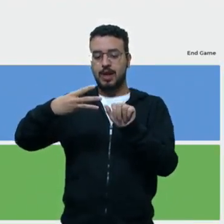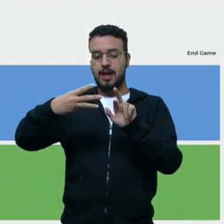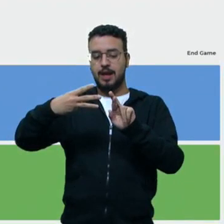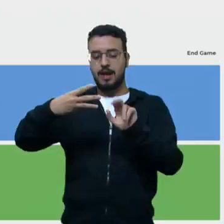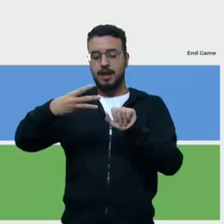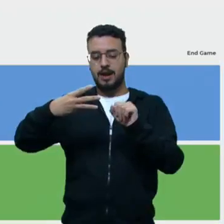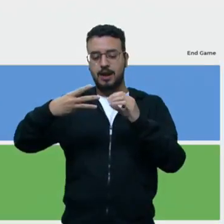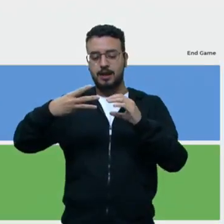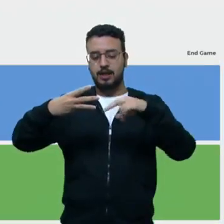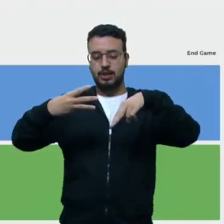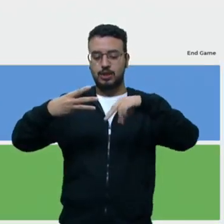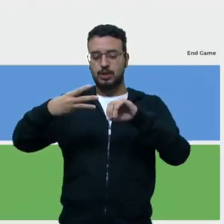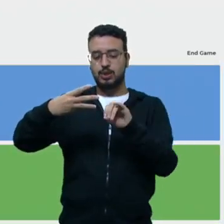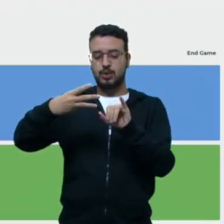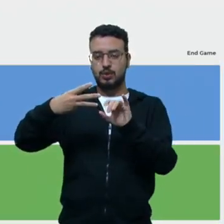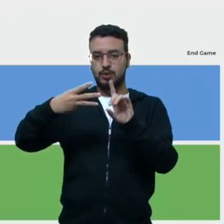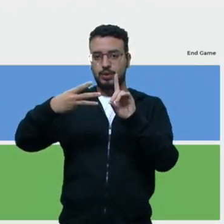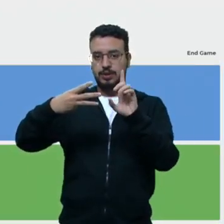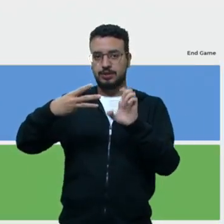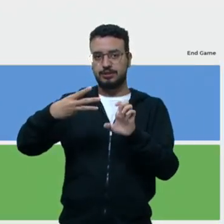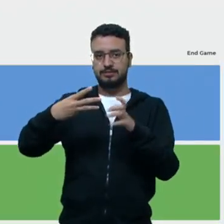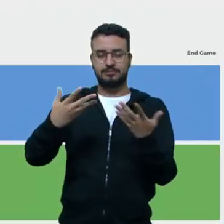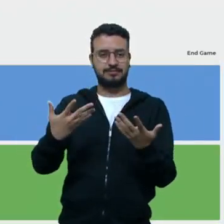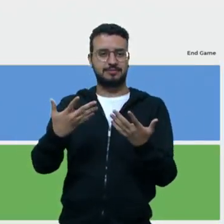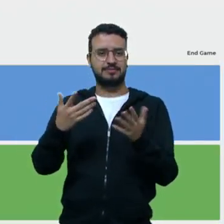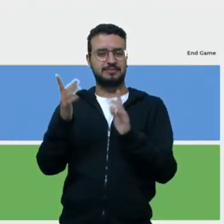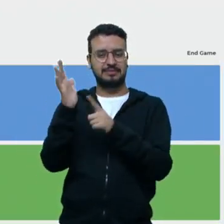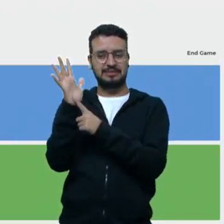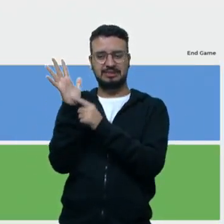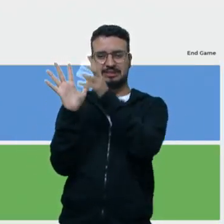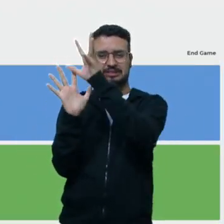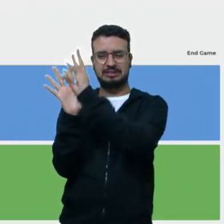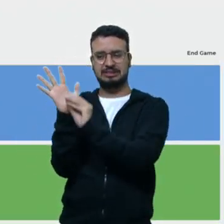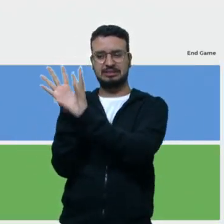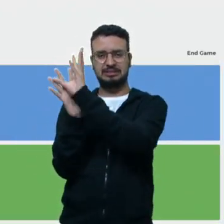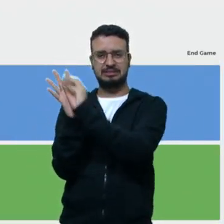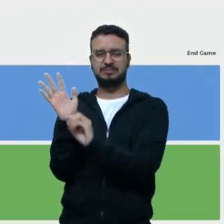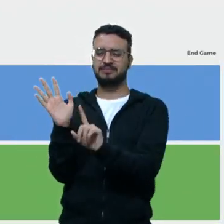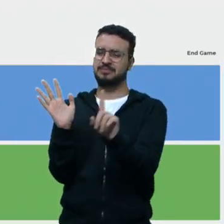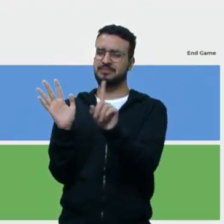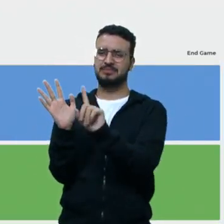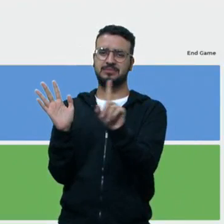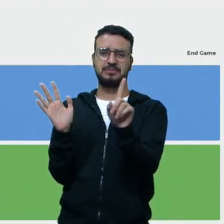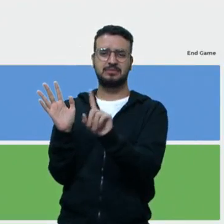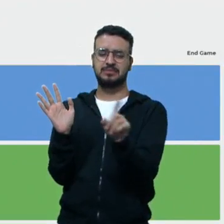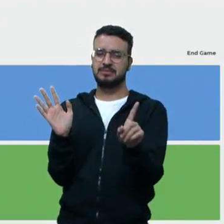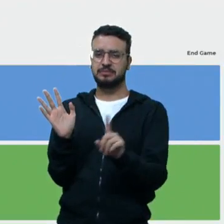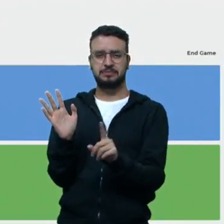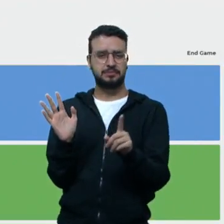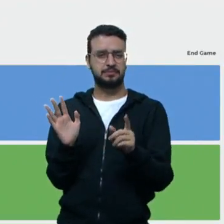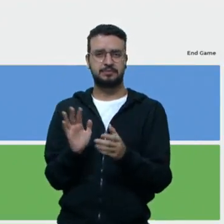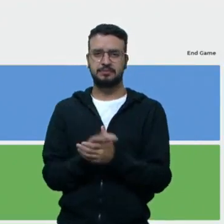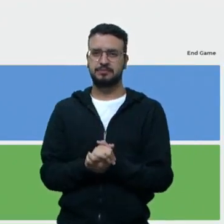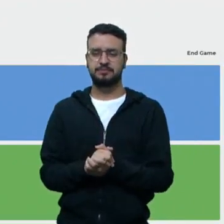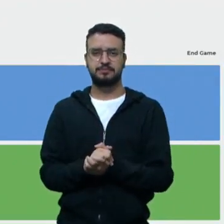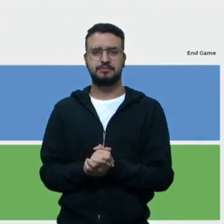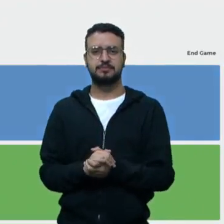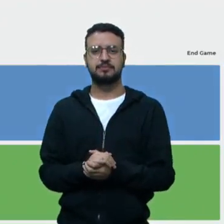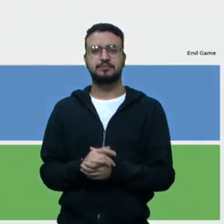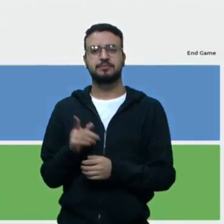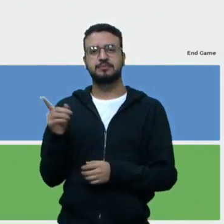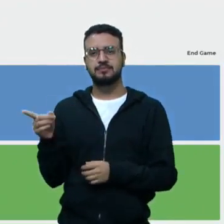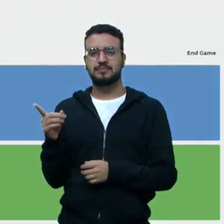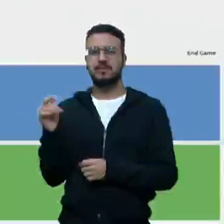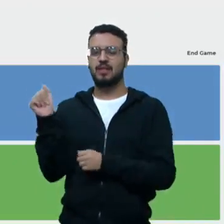aracnoide mater. Não seria dendrito, então quem colocou errou, tá? Que eu estou falando aí de parte componente, né, da célula